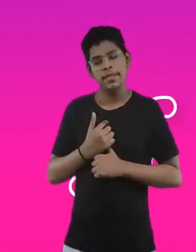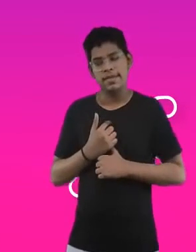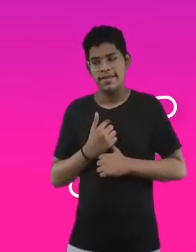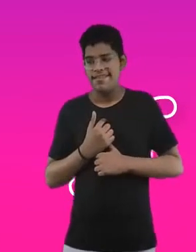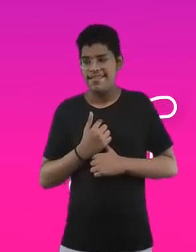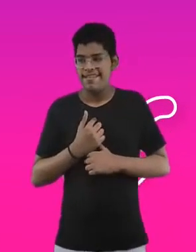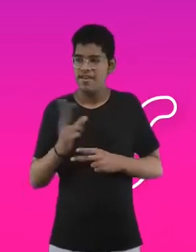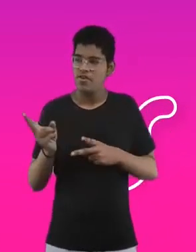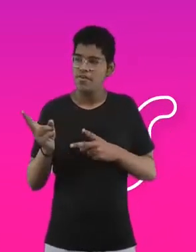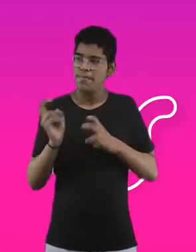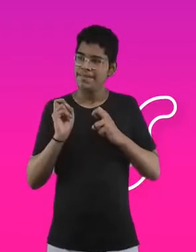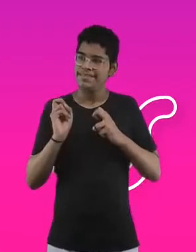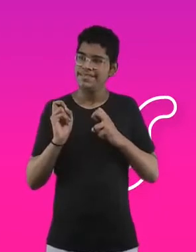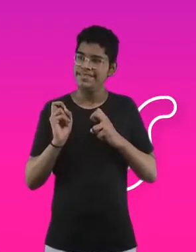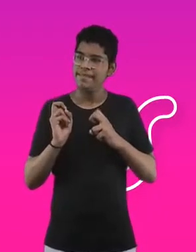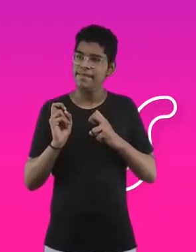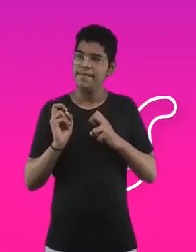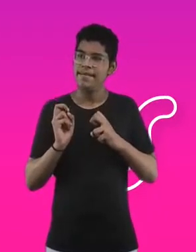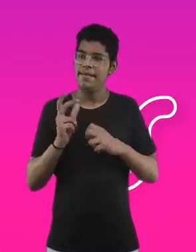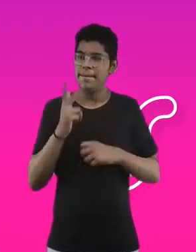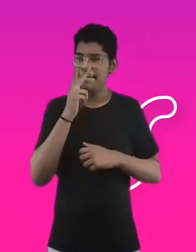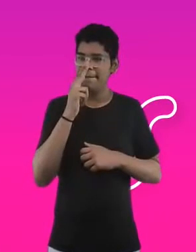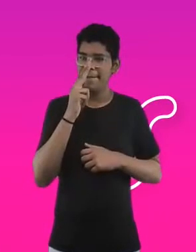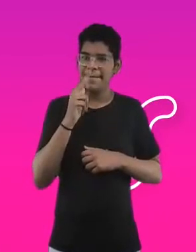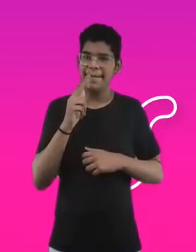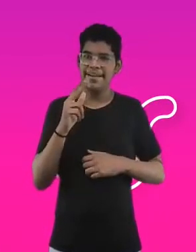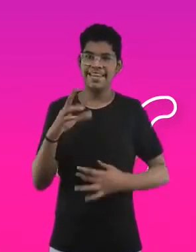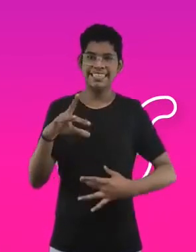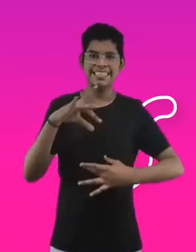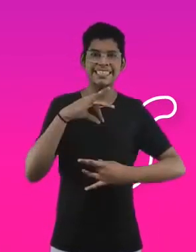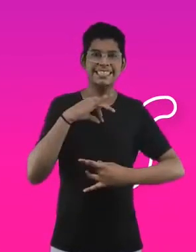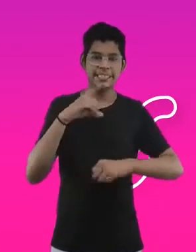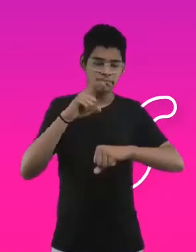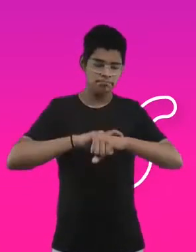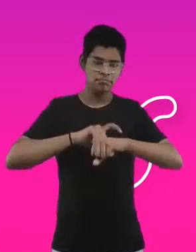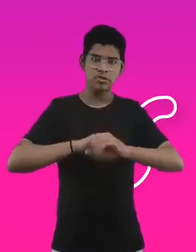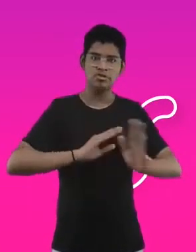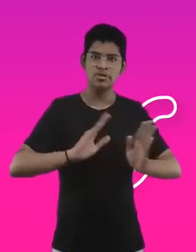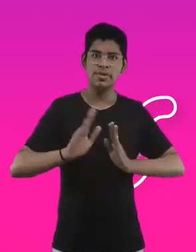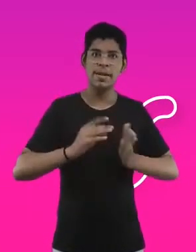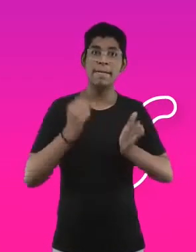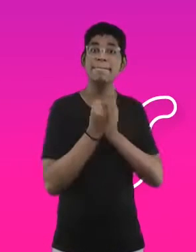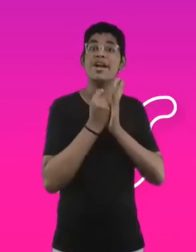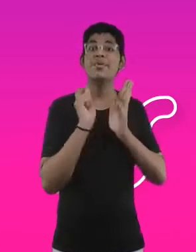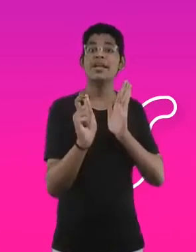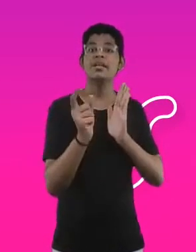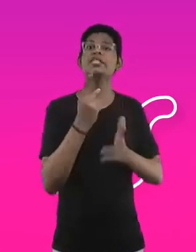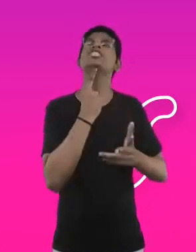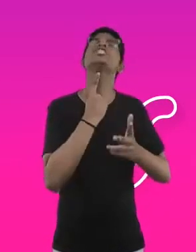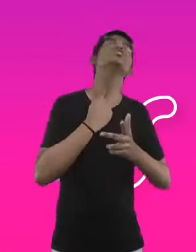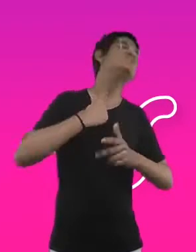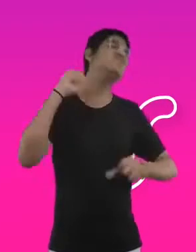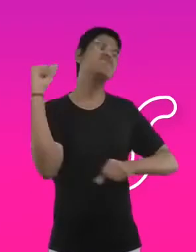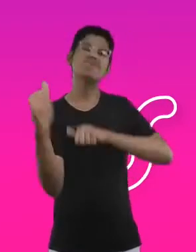definir que o espírito atual do tempo já está sendo marcado por um desejo, né, de grandes transformações que